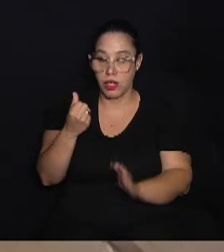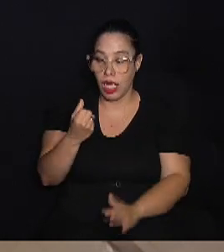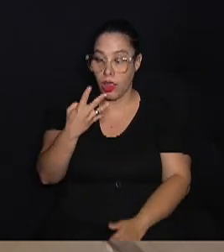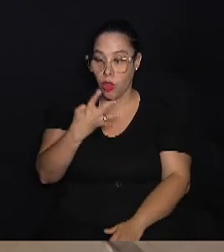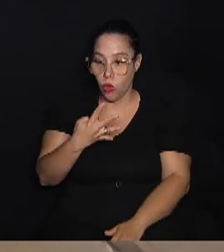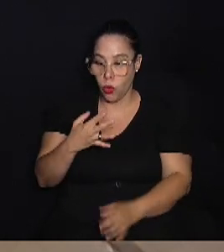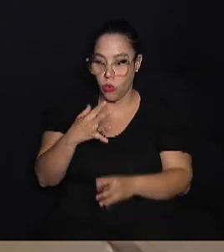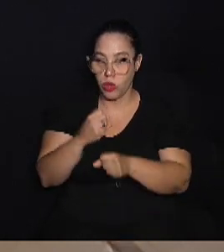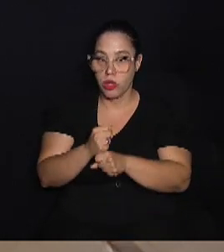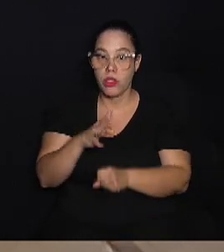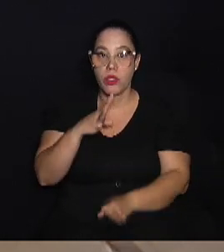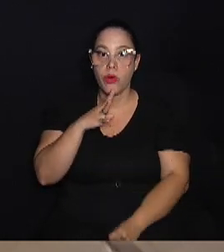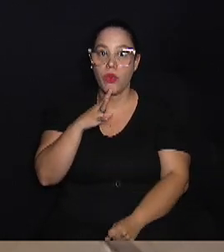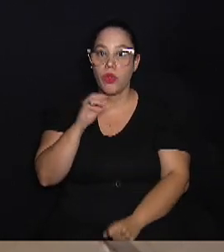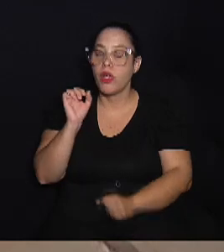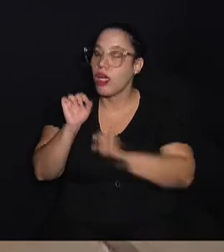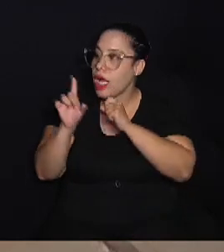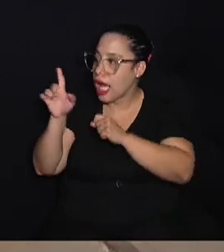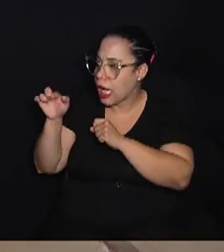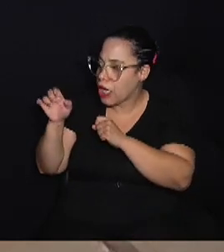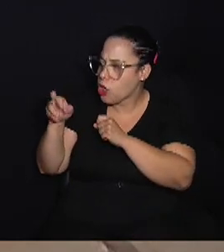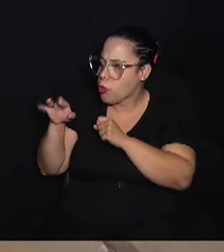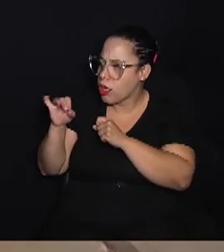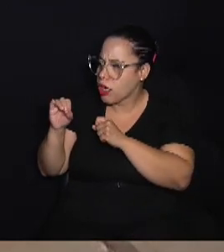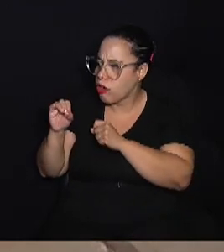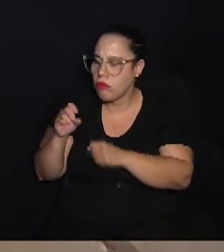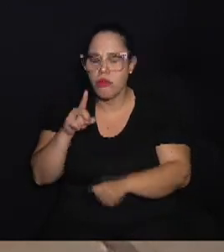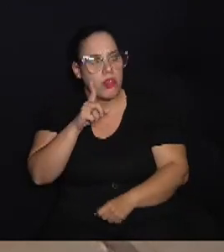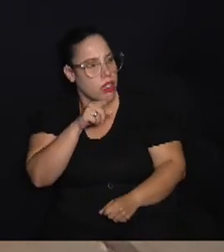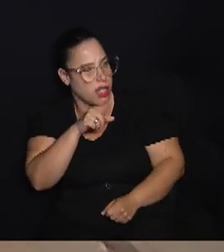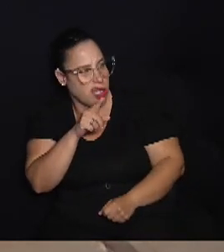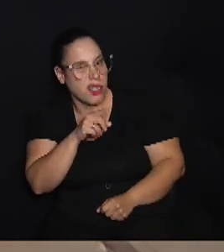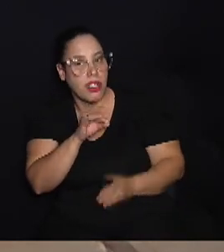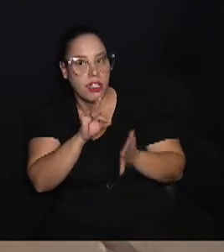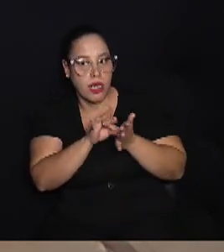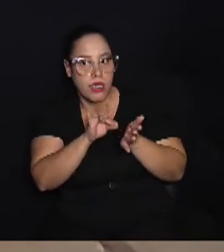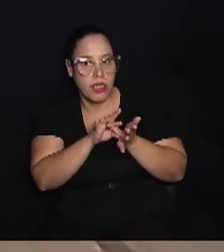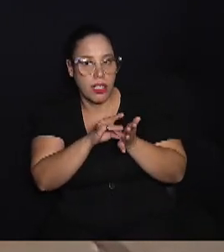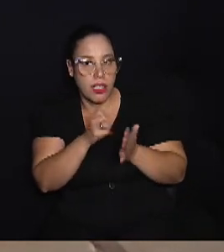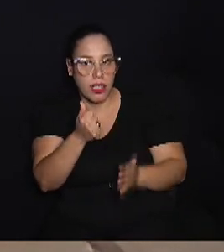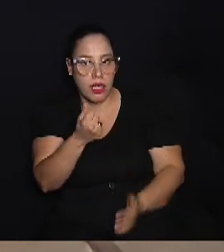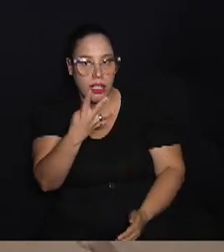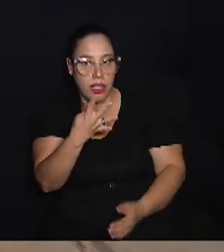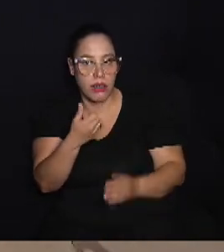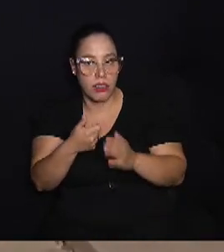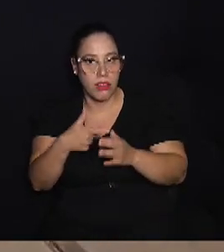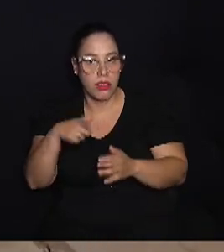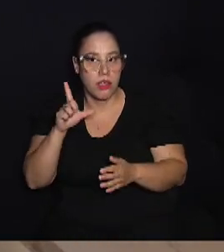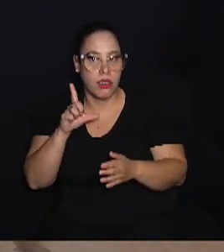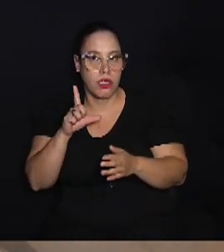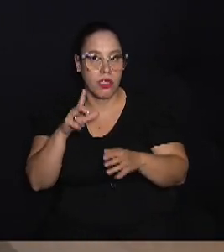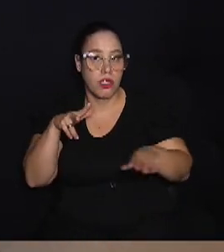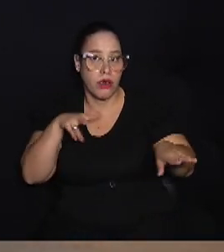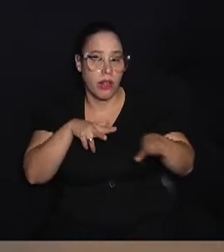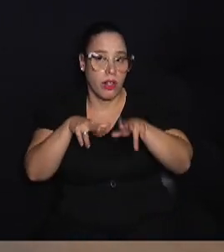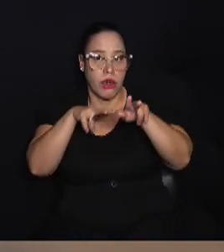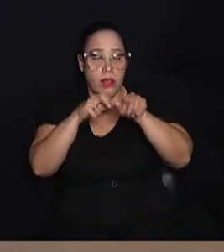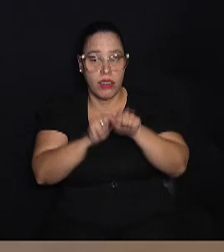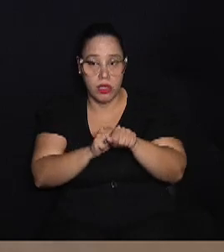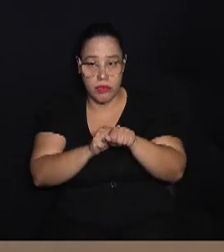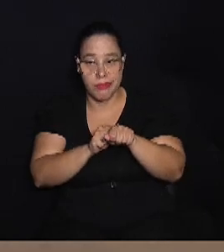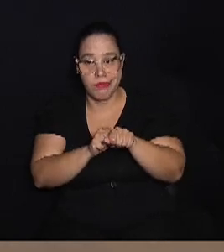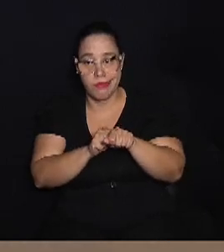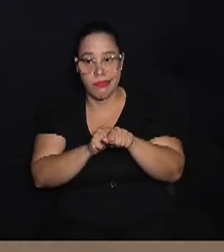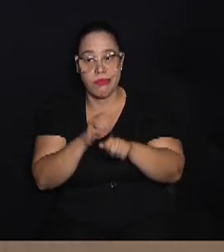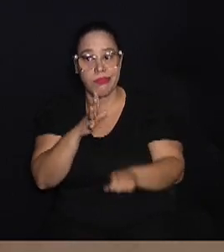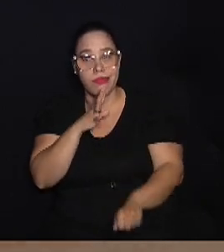anos conheceu a modalidade. É isso mesmo, Marcílio? Como que foi isso? Exatamente. Há 14 anos atrás eu sofri um acidente mesmo na minha casa e